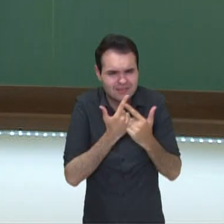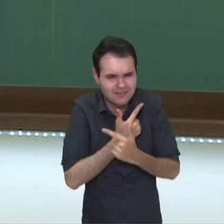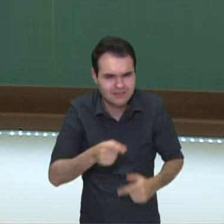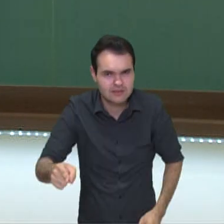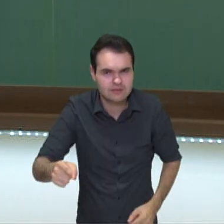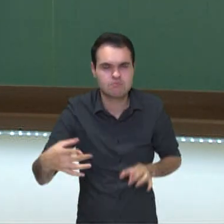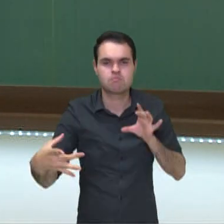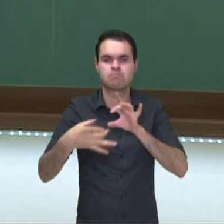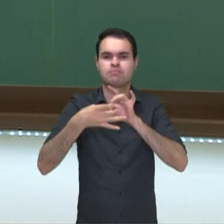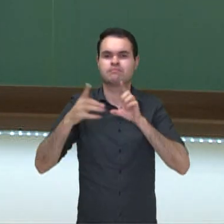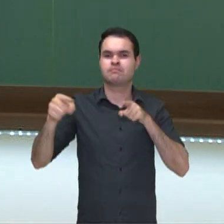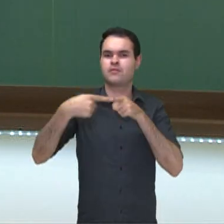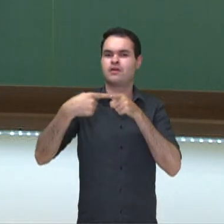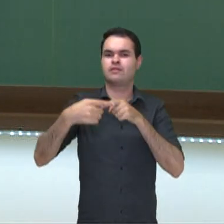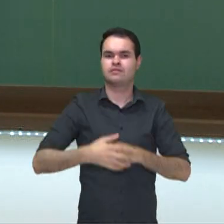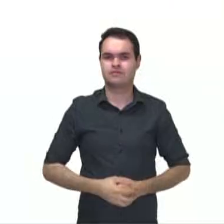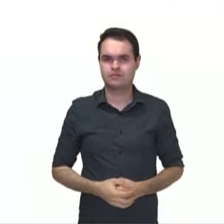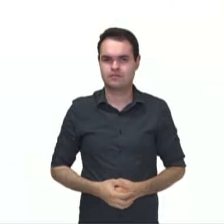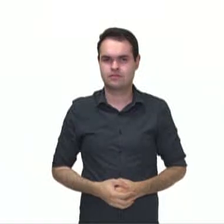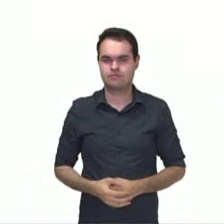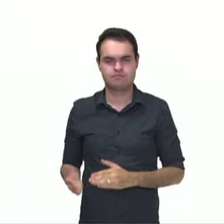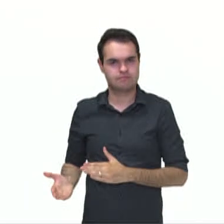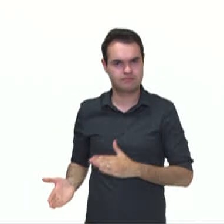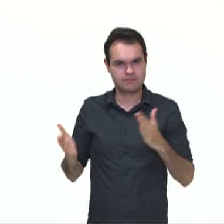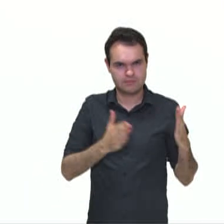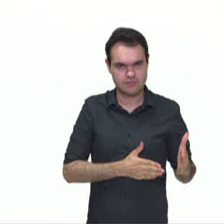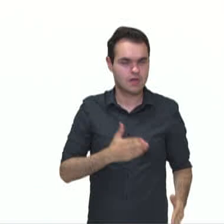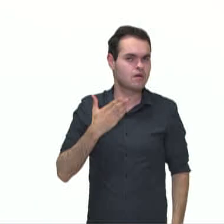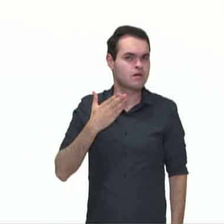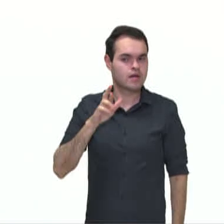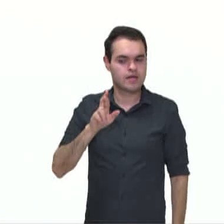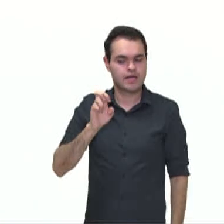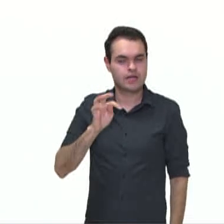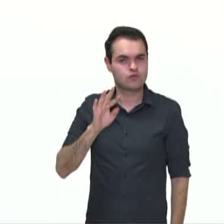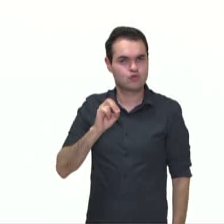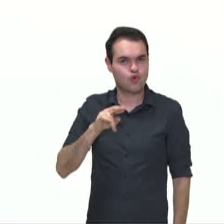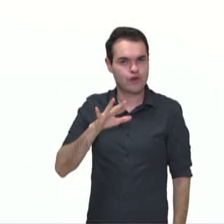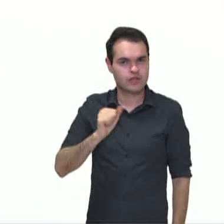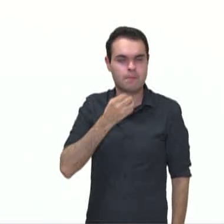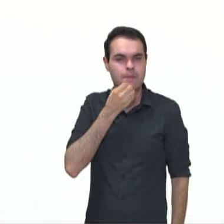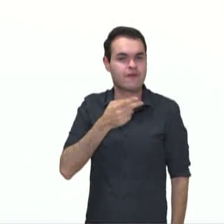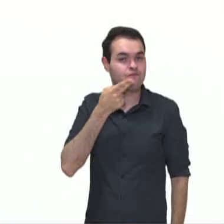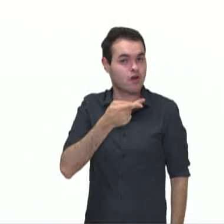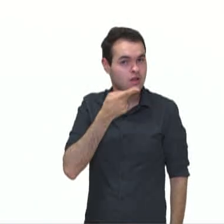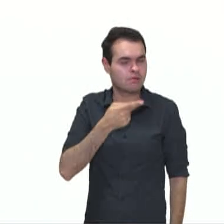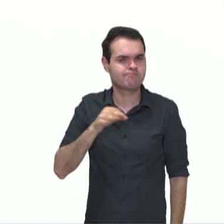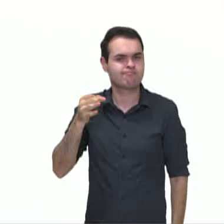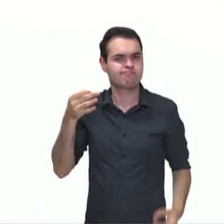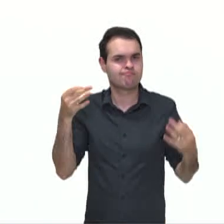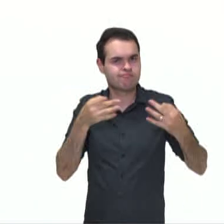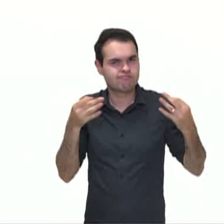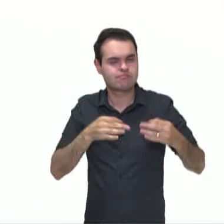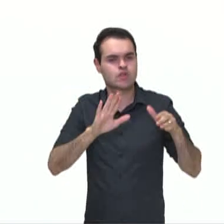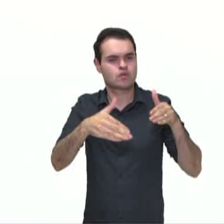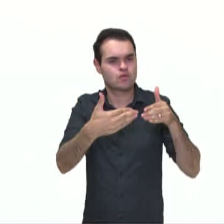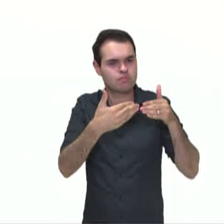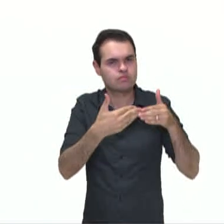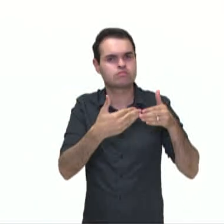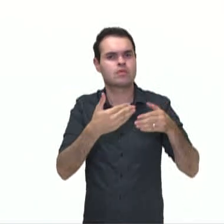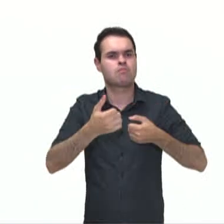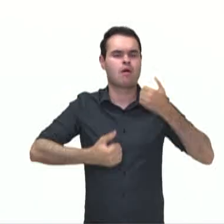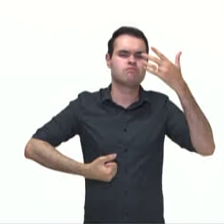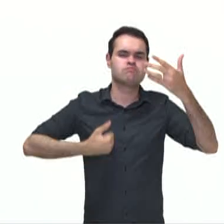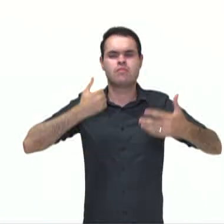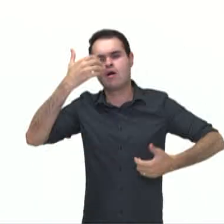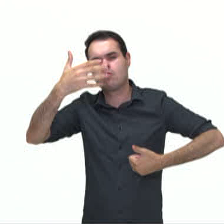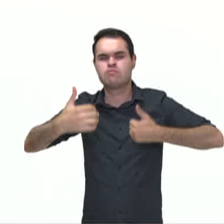por diante. E a retórica? A retórica é a arte de bem falar, isto é, de se comunicar de forma coerente e